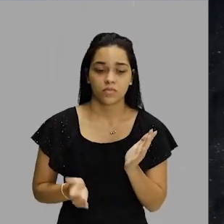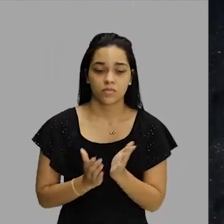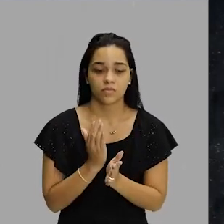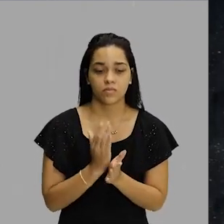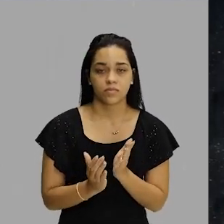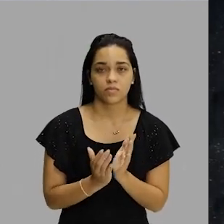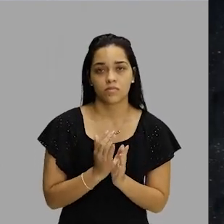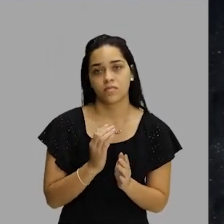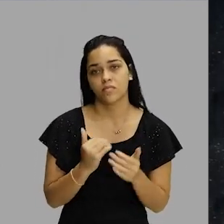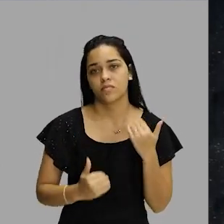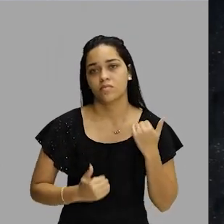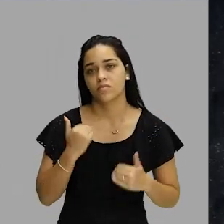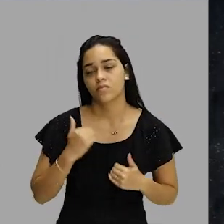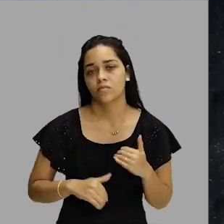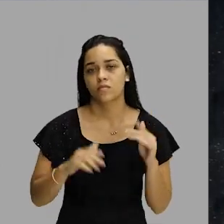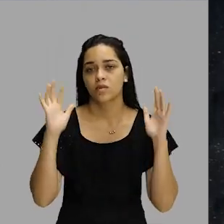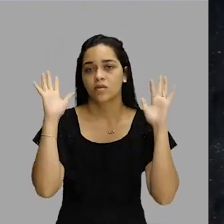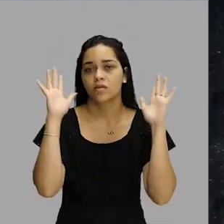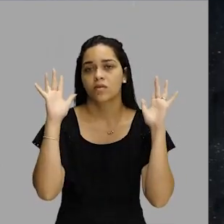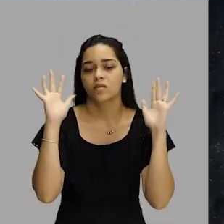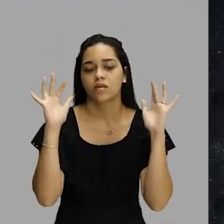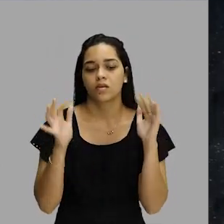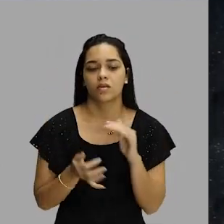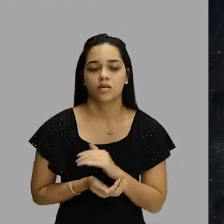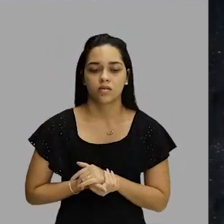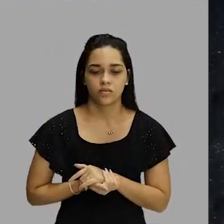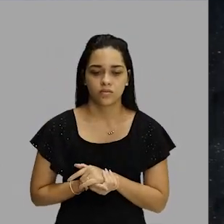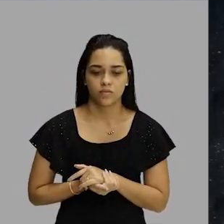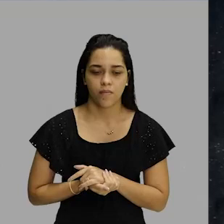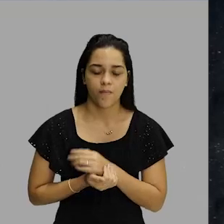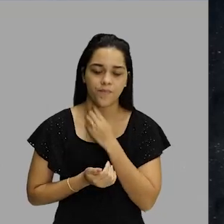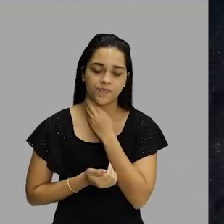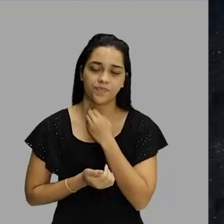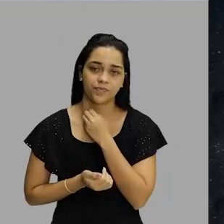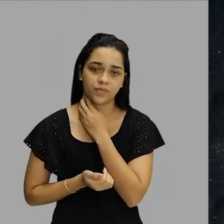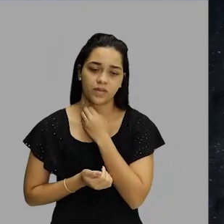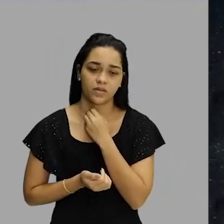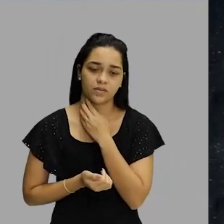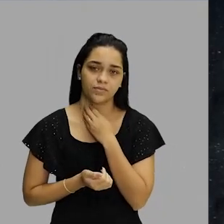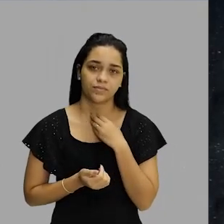partes do seu corpo, como os dedos, né? Pode ter algumas